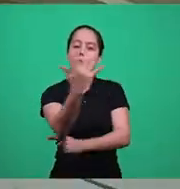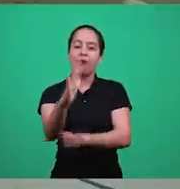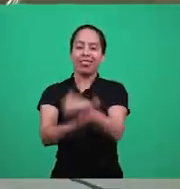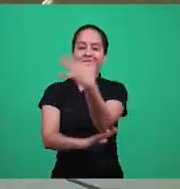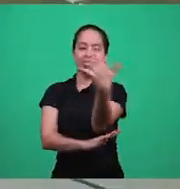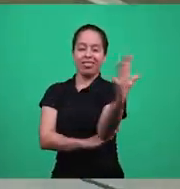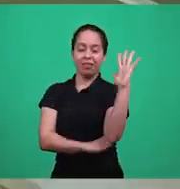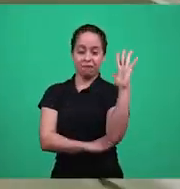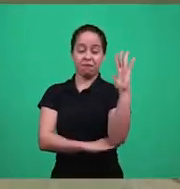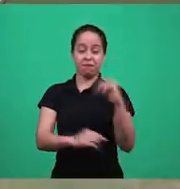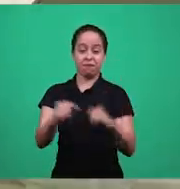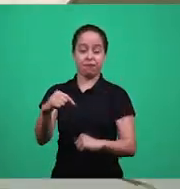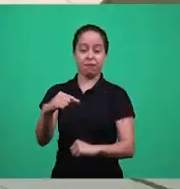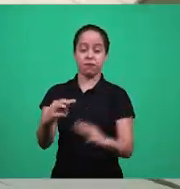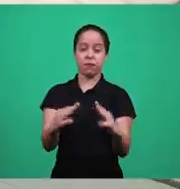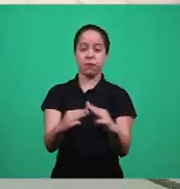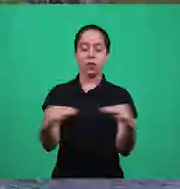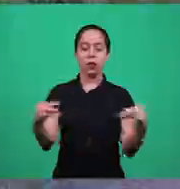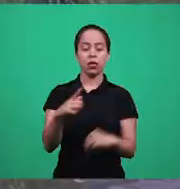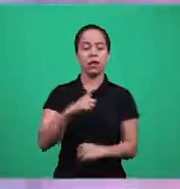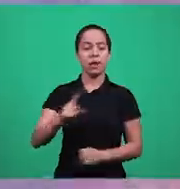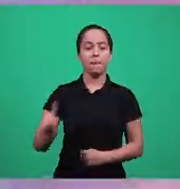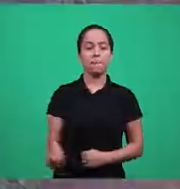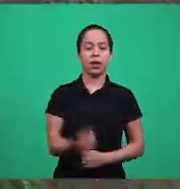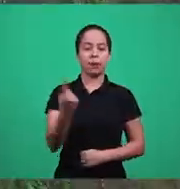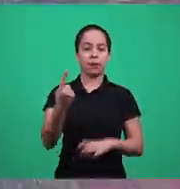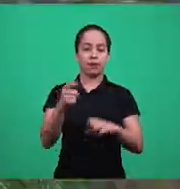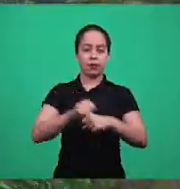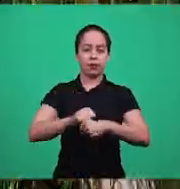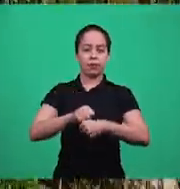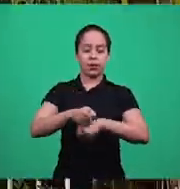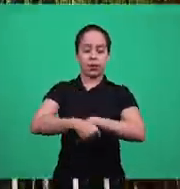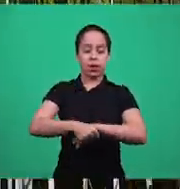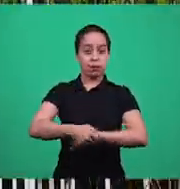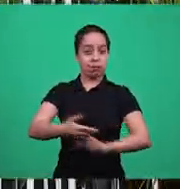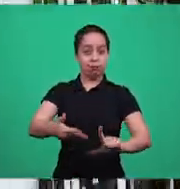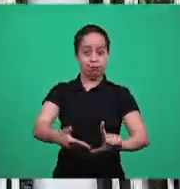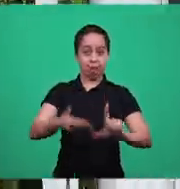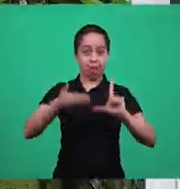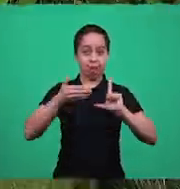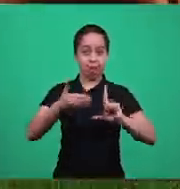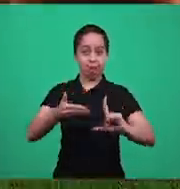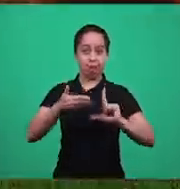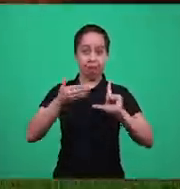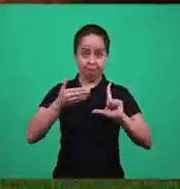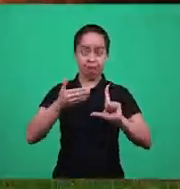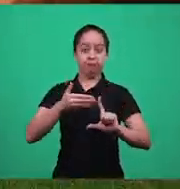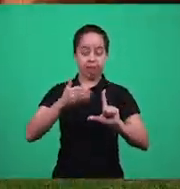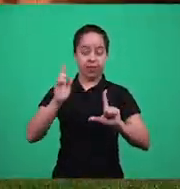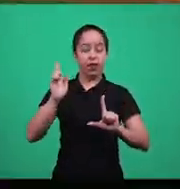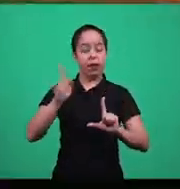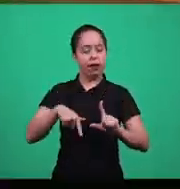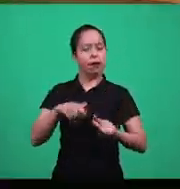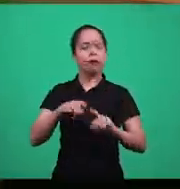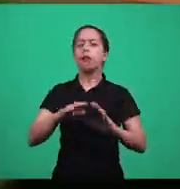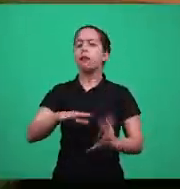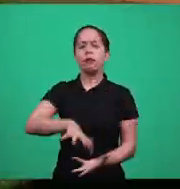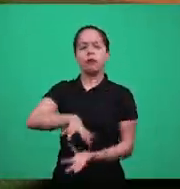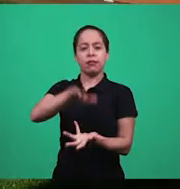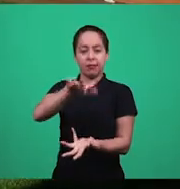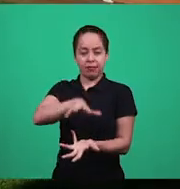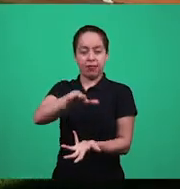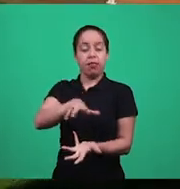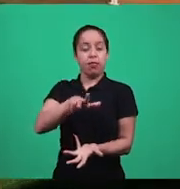a natureza. Este Manaim recebeu o primeiro seminário realizado por videoconferência, quando a Igreja Cristã Maranata